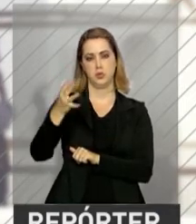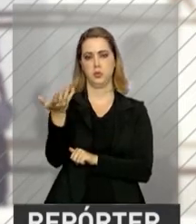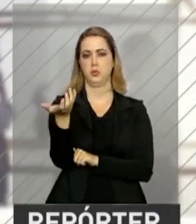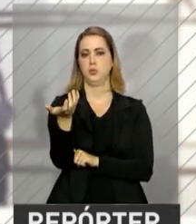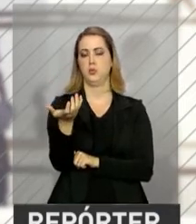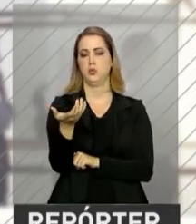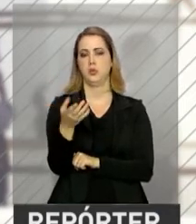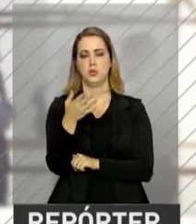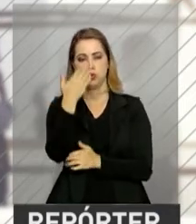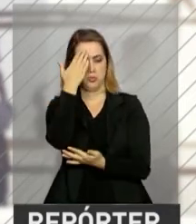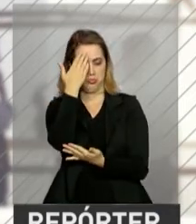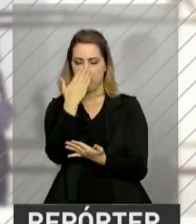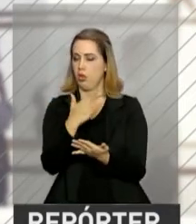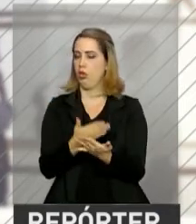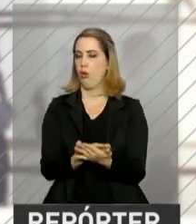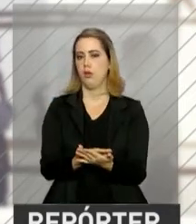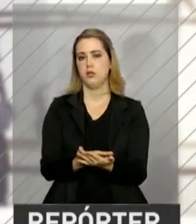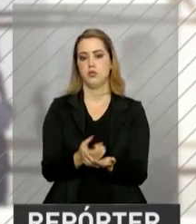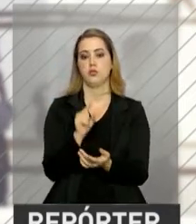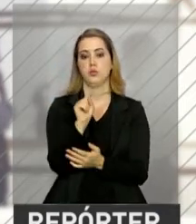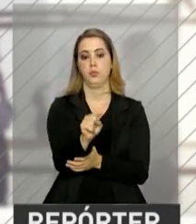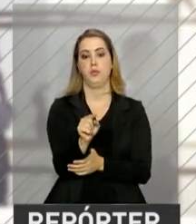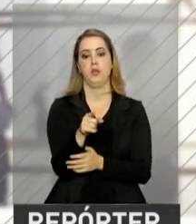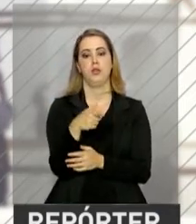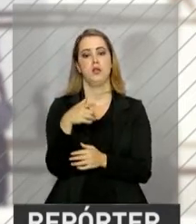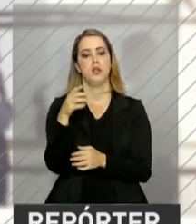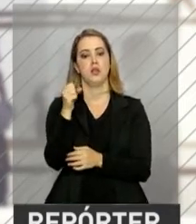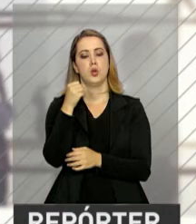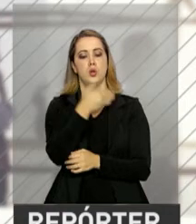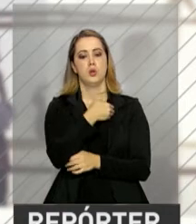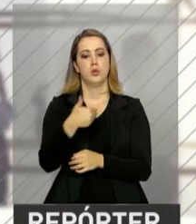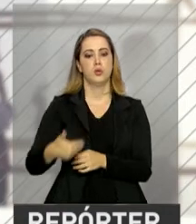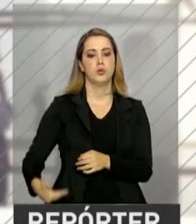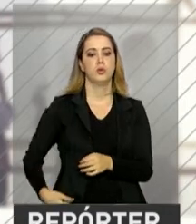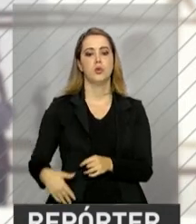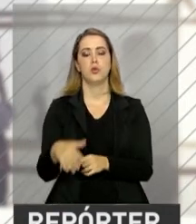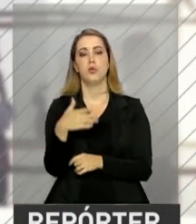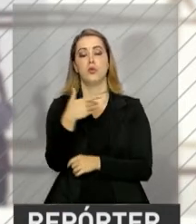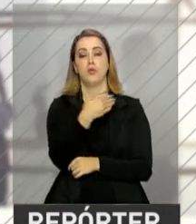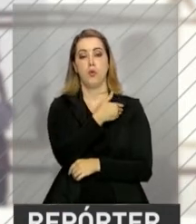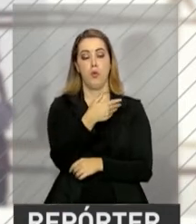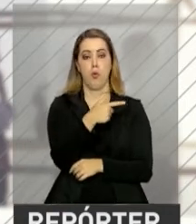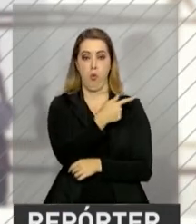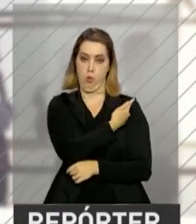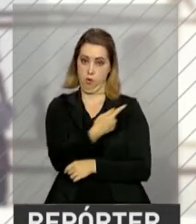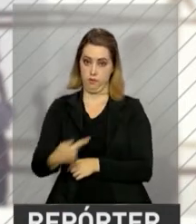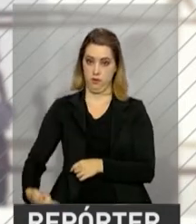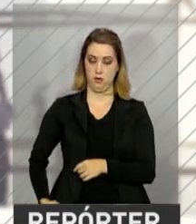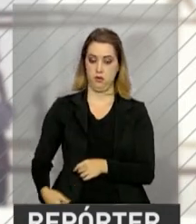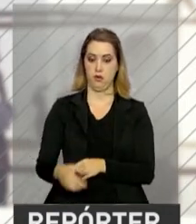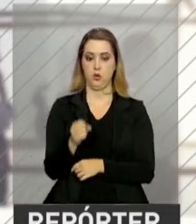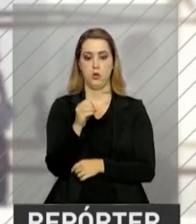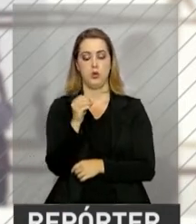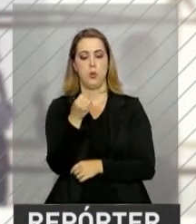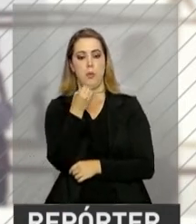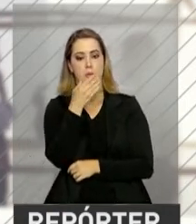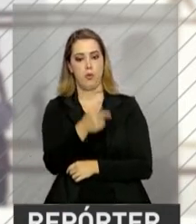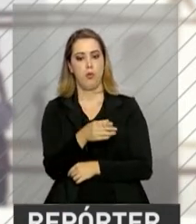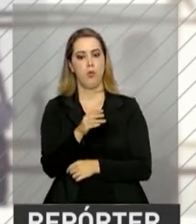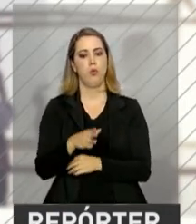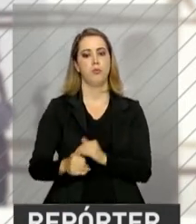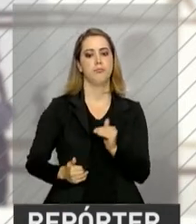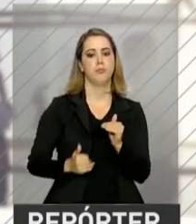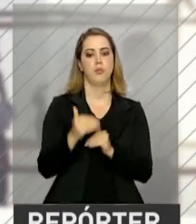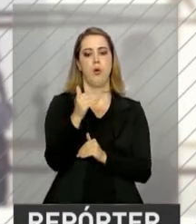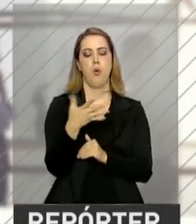cenário estadual 28,9 por cento avalia o governador de seu estado como ótimo ou bom e 30,9 por